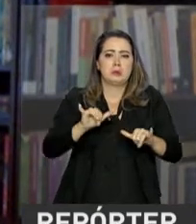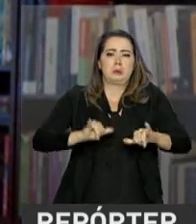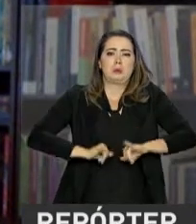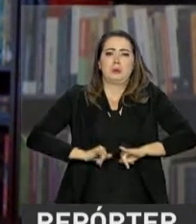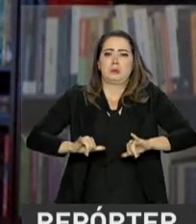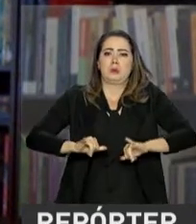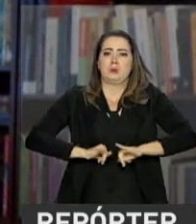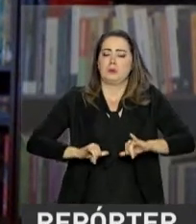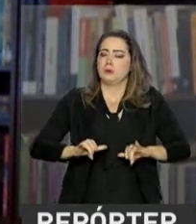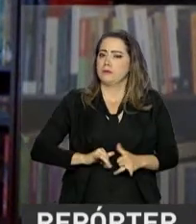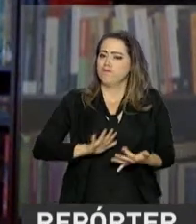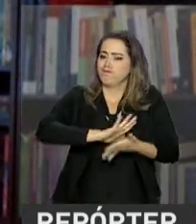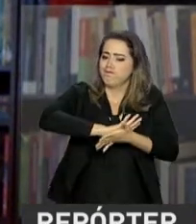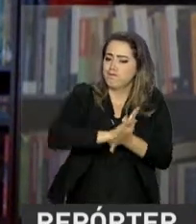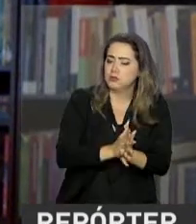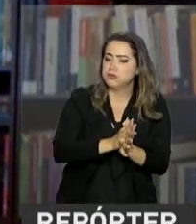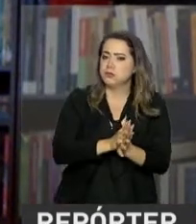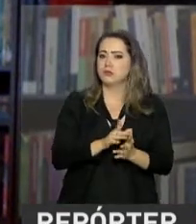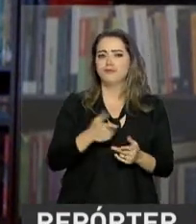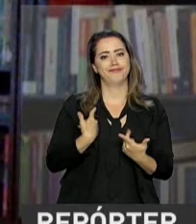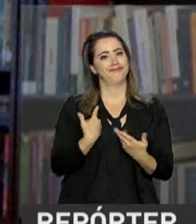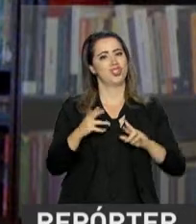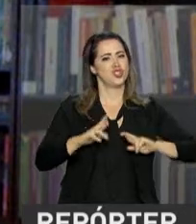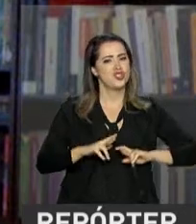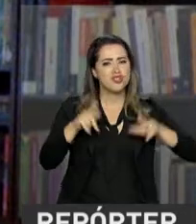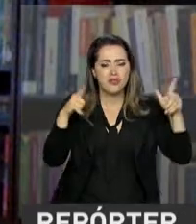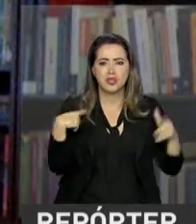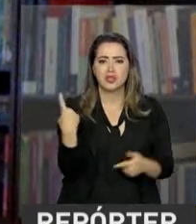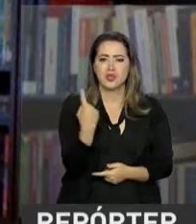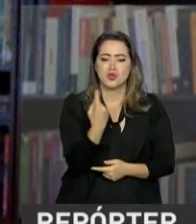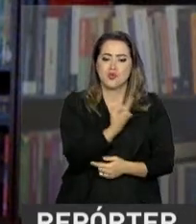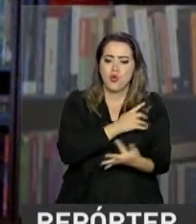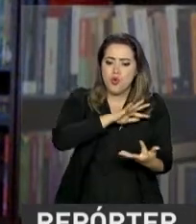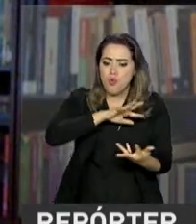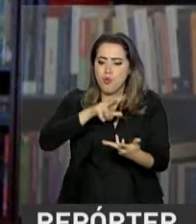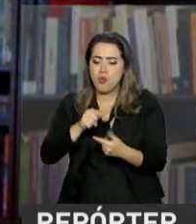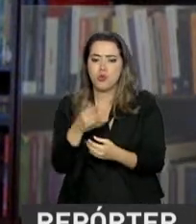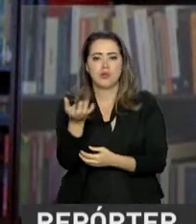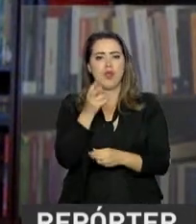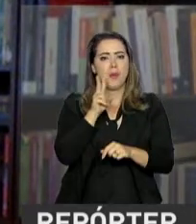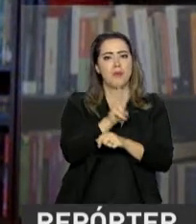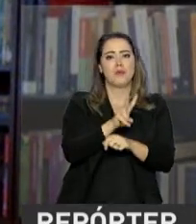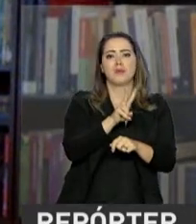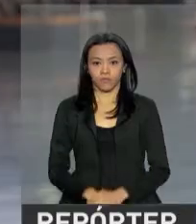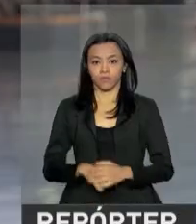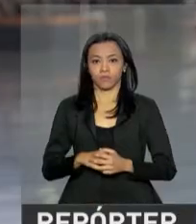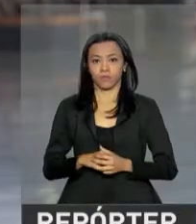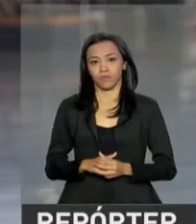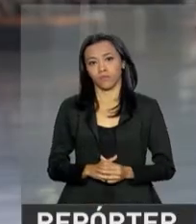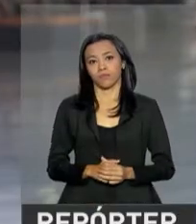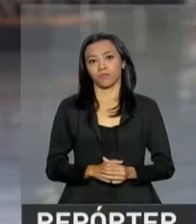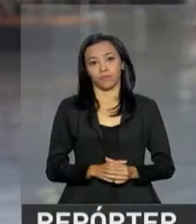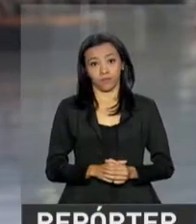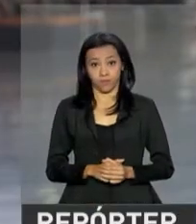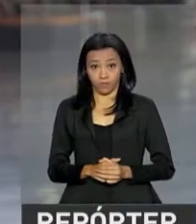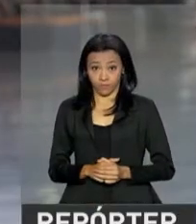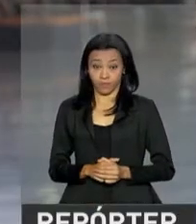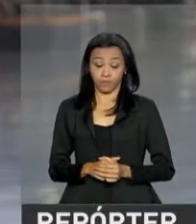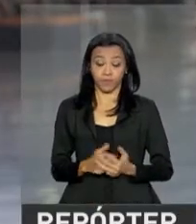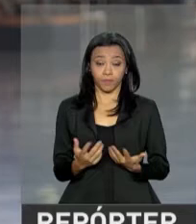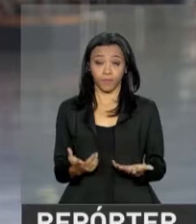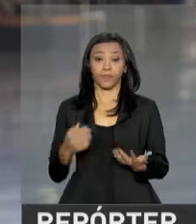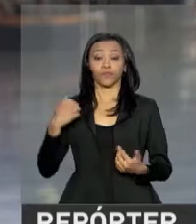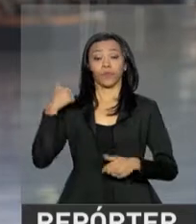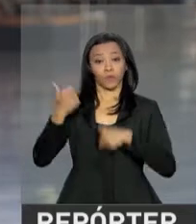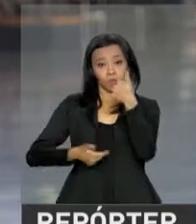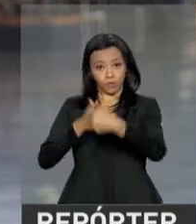e em clara dissonância com os instrumentos internacionais de proteção aos direitos da criança. Bom, o trabalho